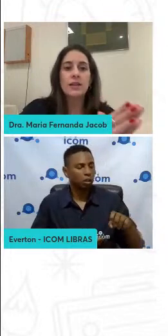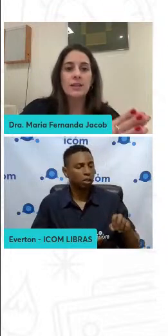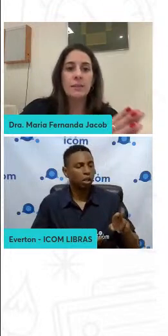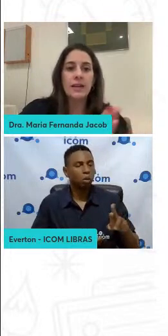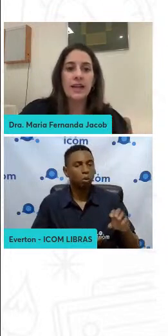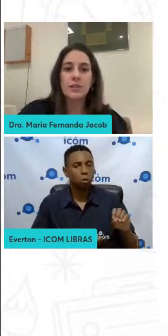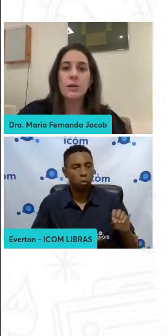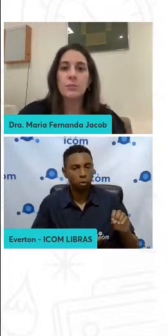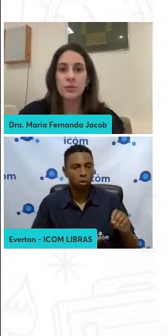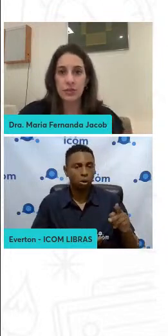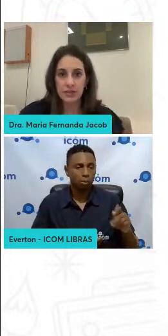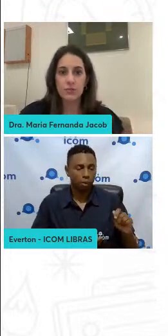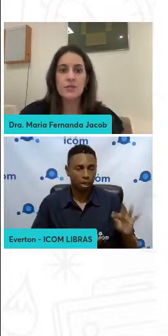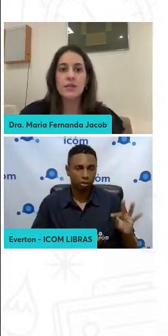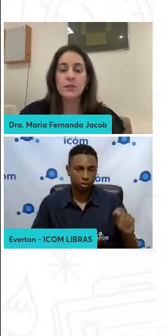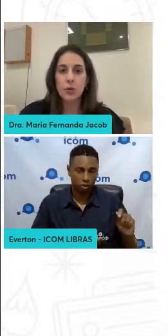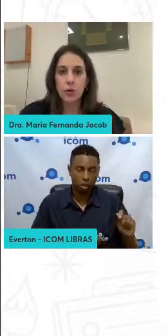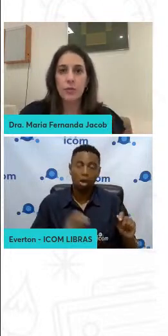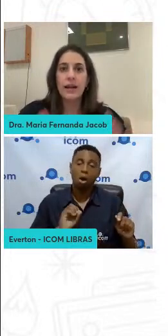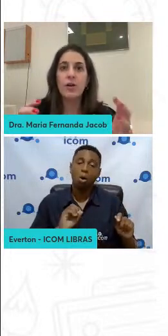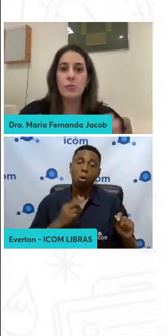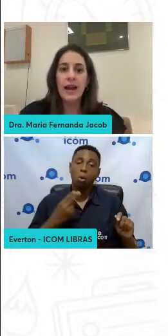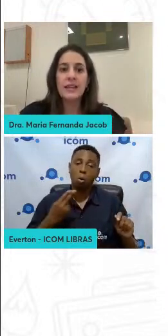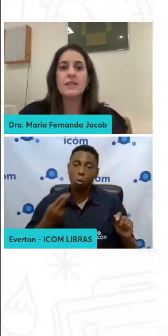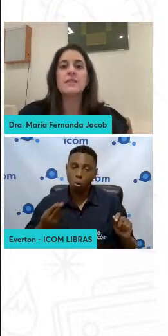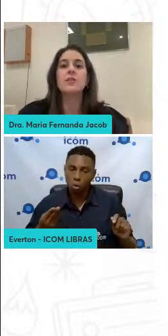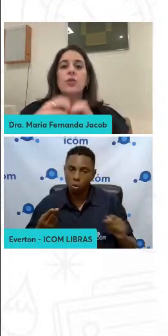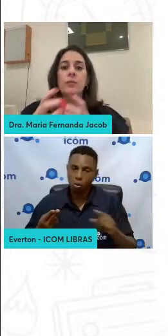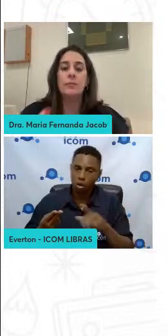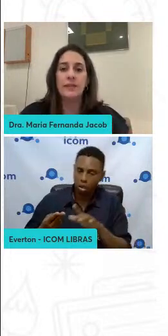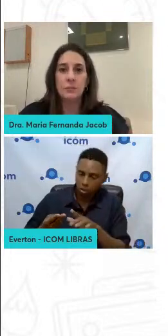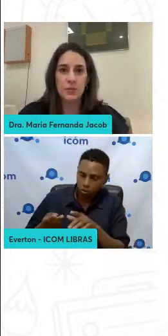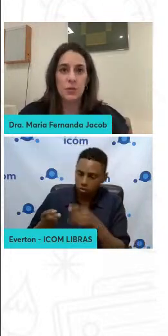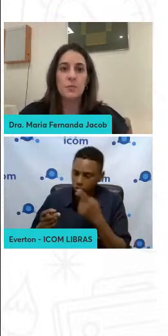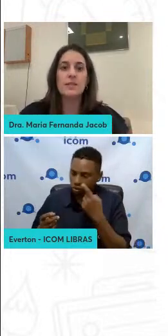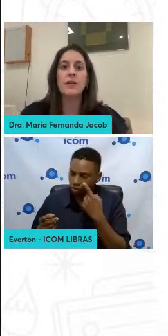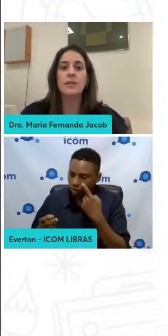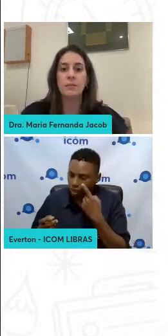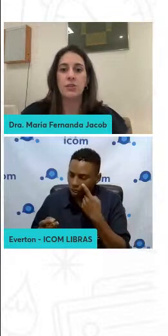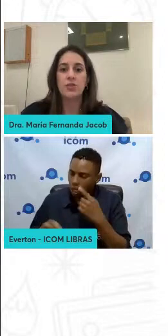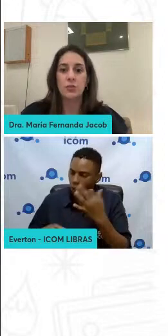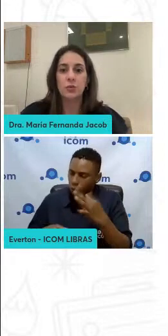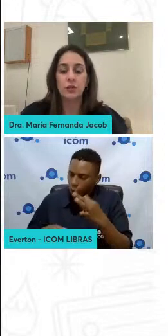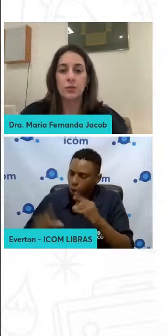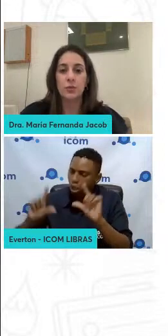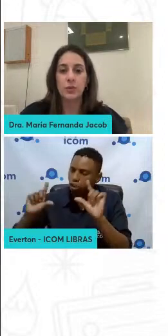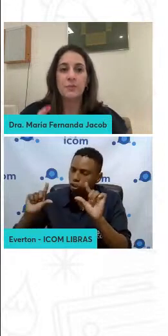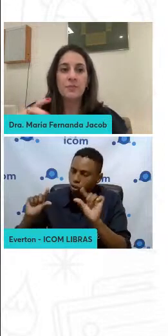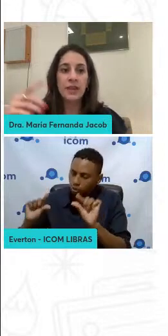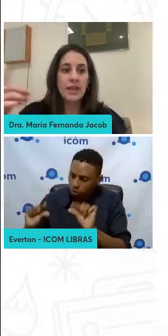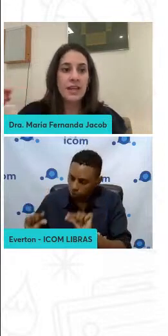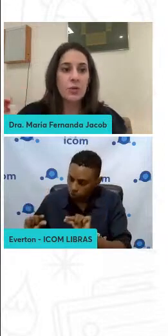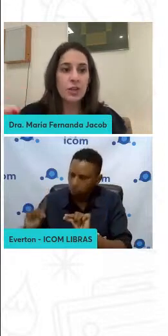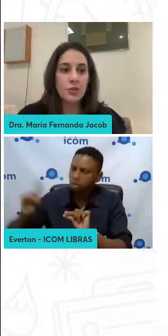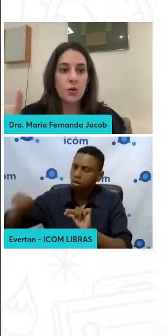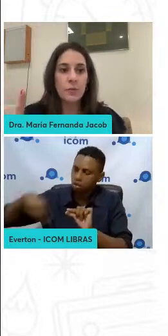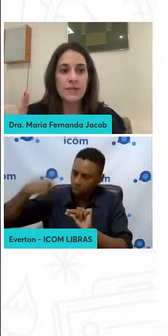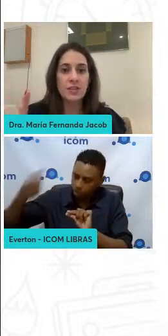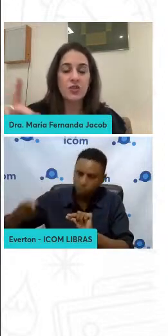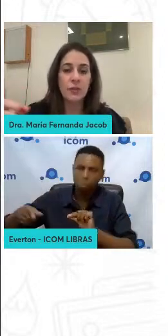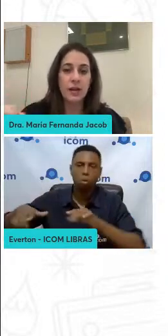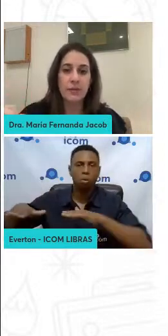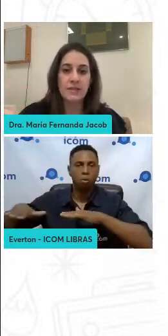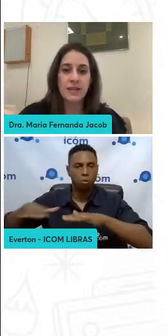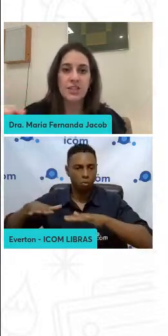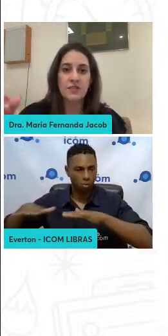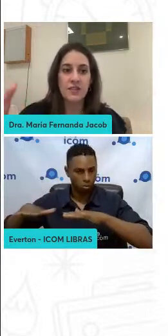eu tenho que trabalhar ainda uma modulação de sintoma, acalmar aquele sintoma para depois eu começar o trabalho de controle motor? E quando eu estou com um